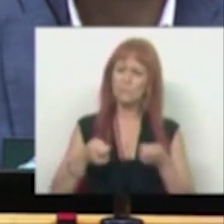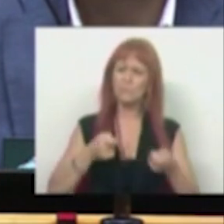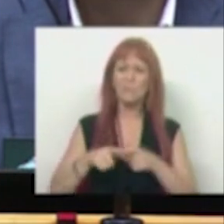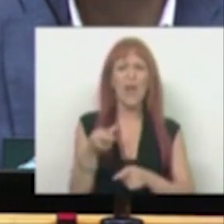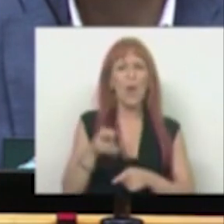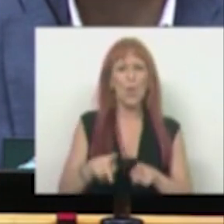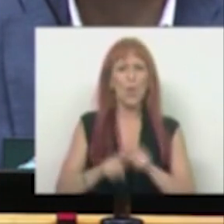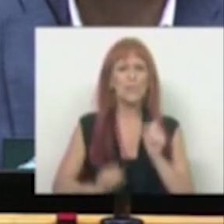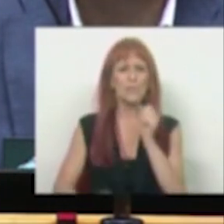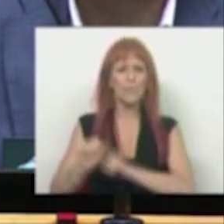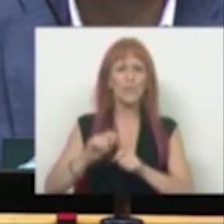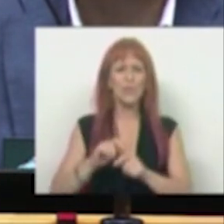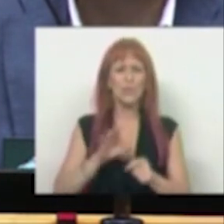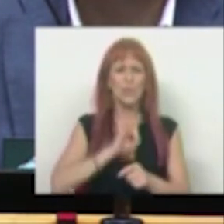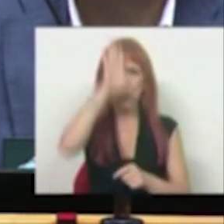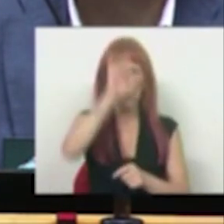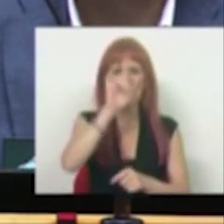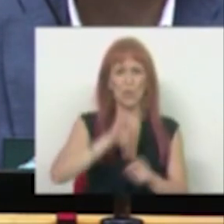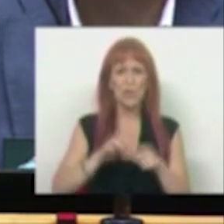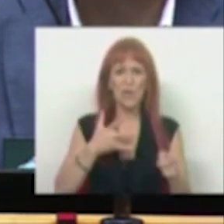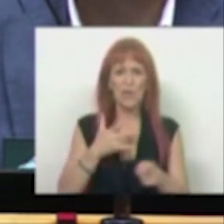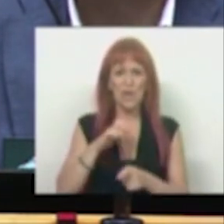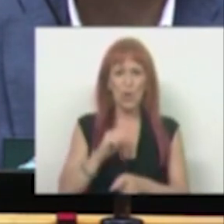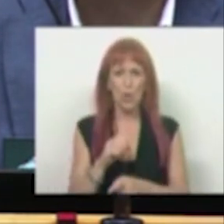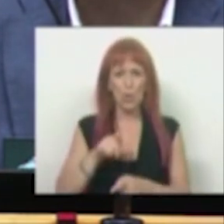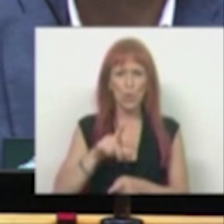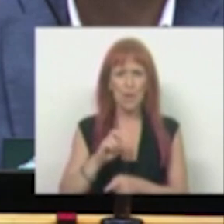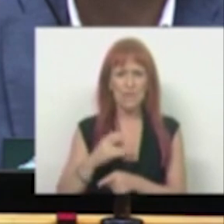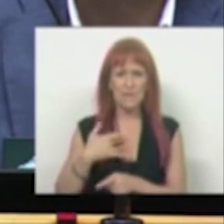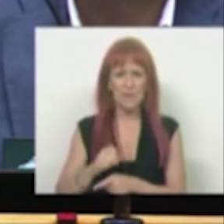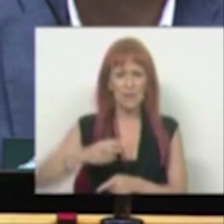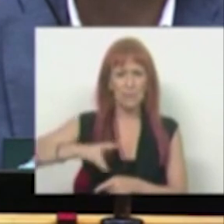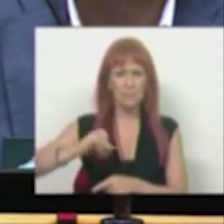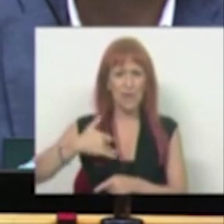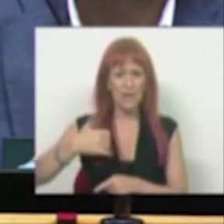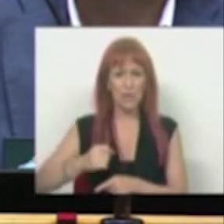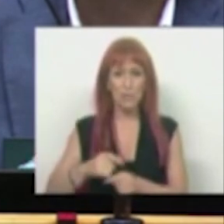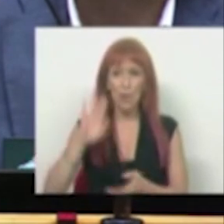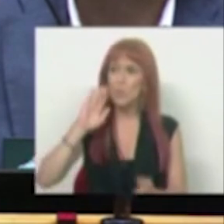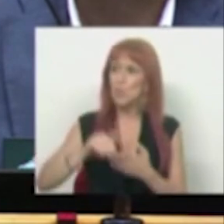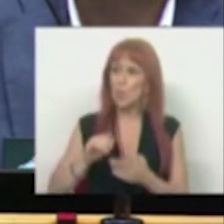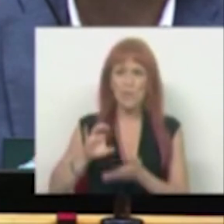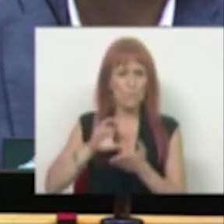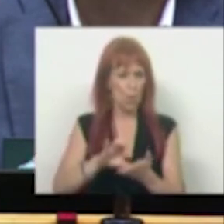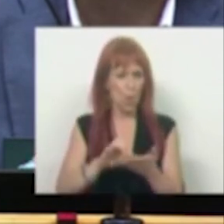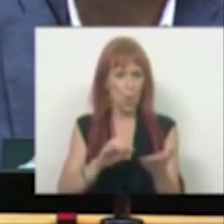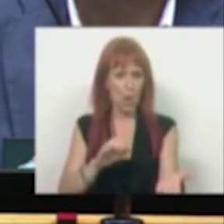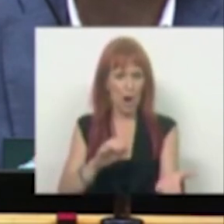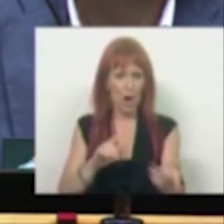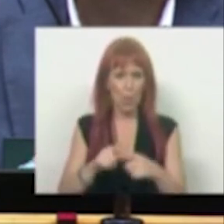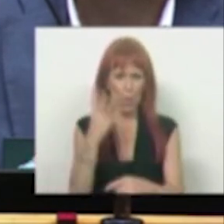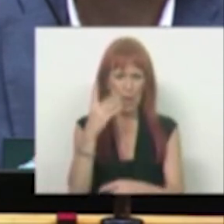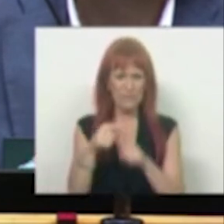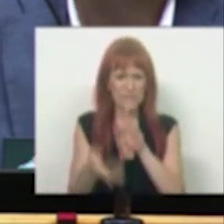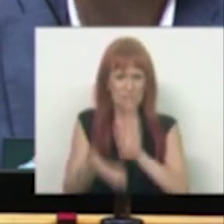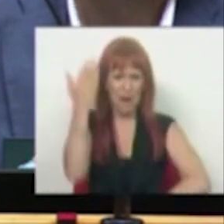um ex-assessor do Sr. Primeiro-Ministro, Diogo Lacerda de Machado. Resultado, há um financiamento que